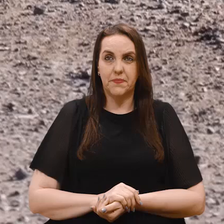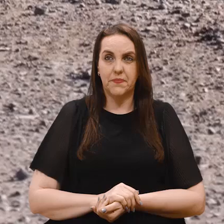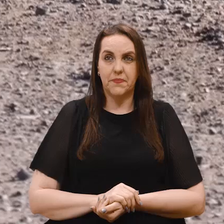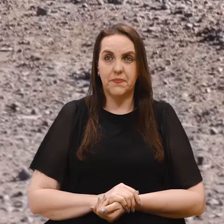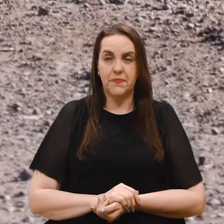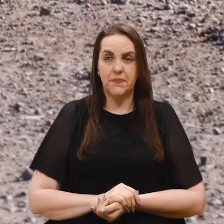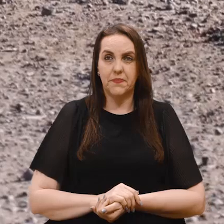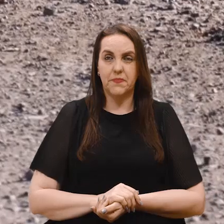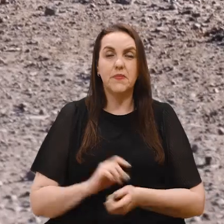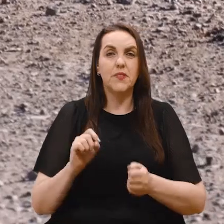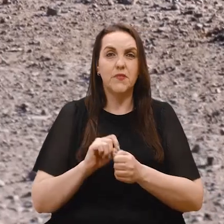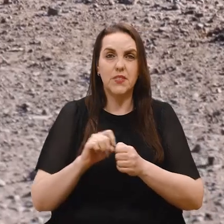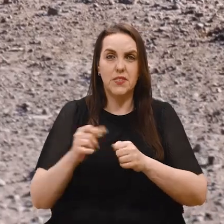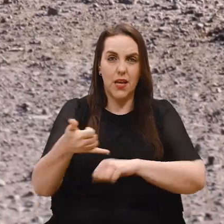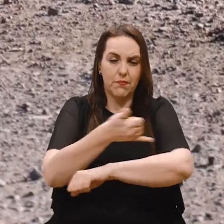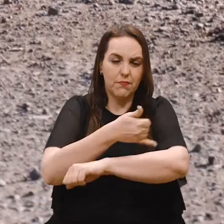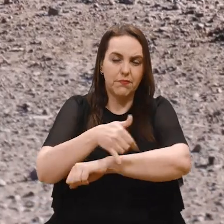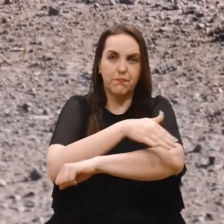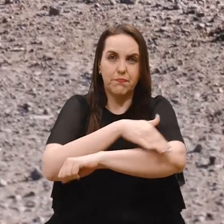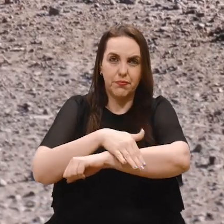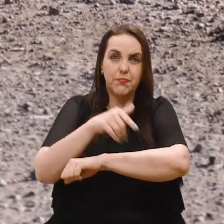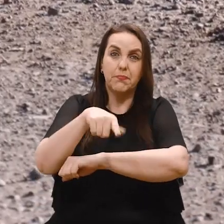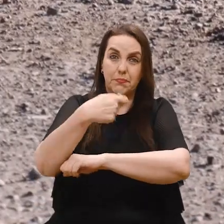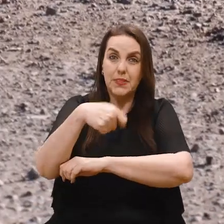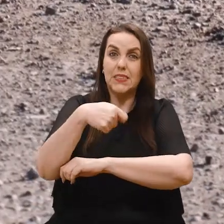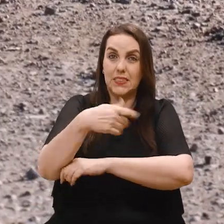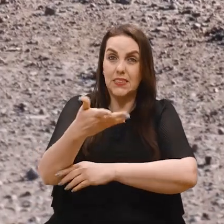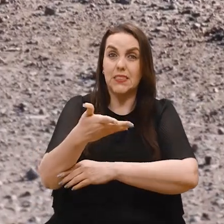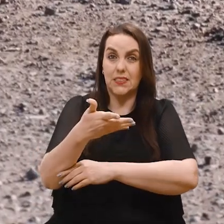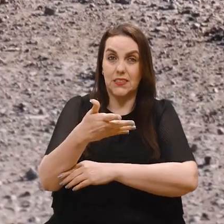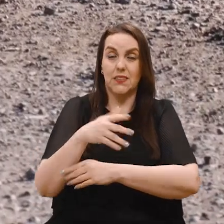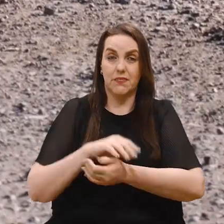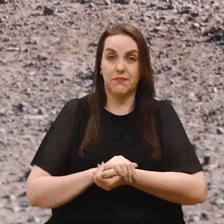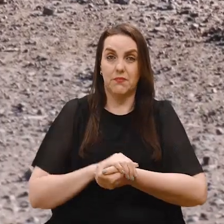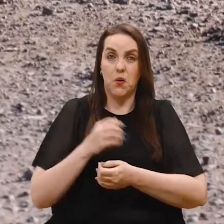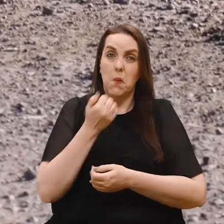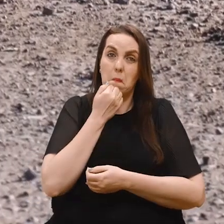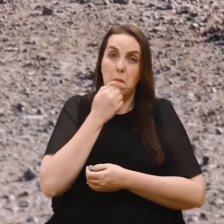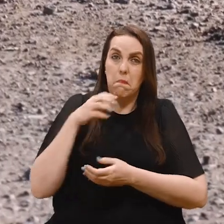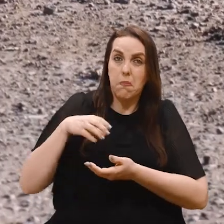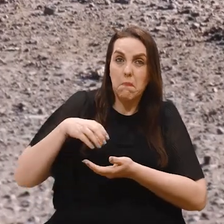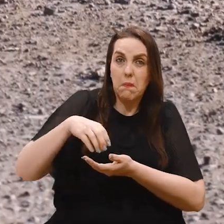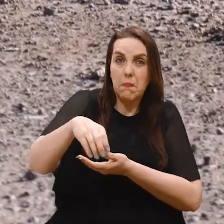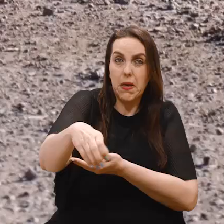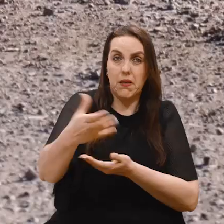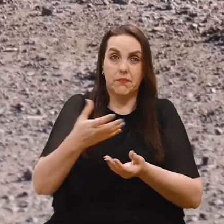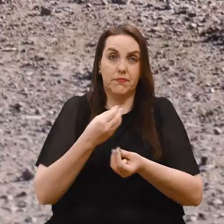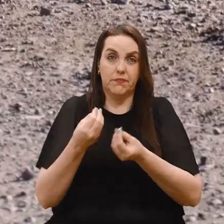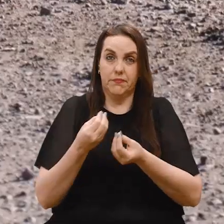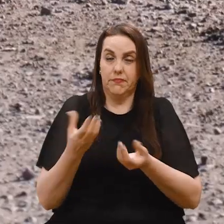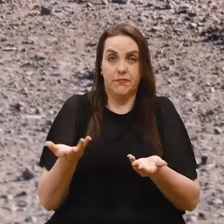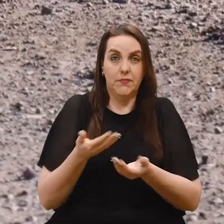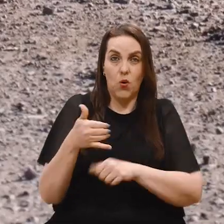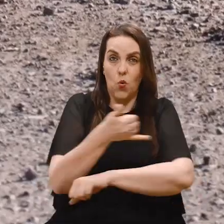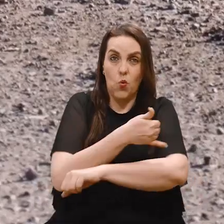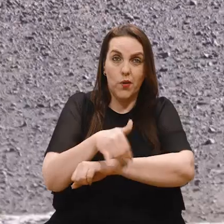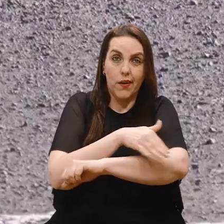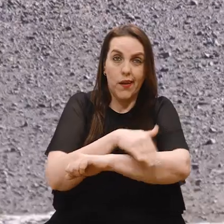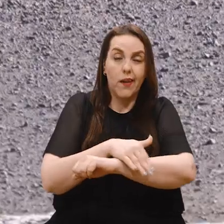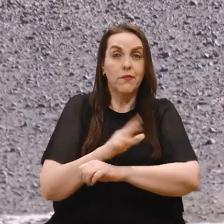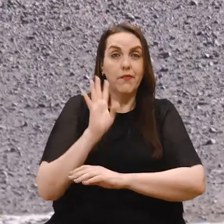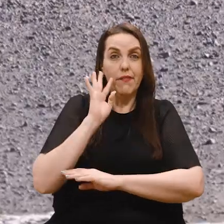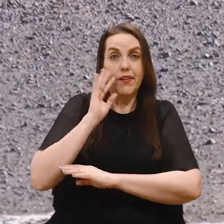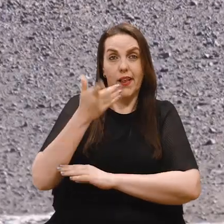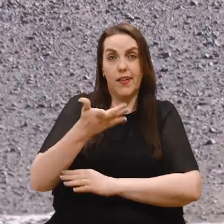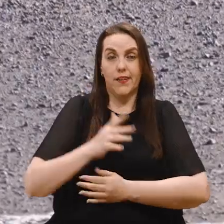Fizer um pavimento aí, um calçamento concreto mesmo. Sim. Aí fica legal. O